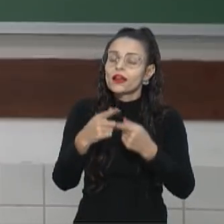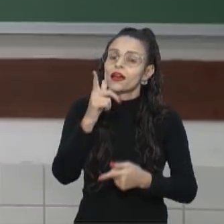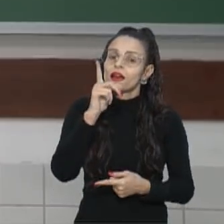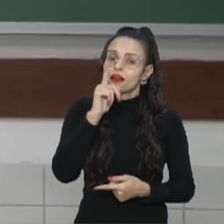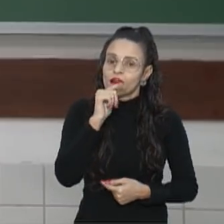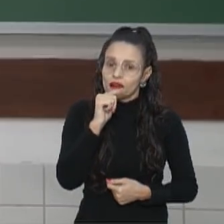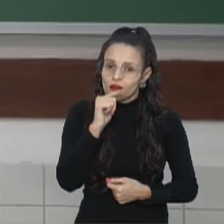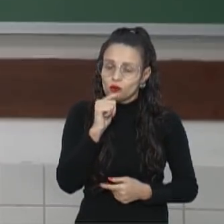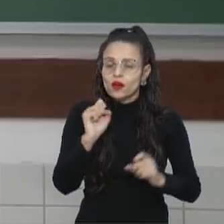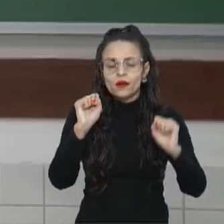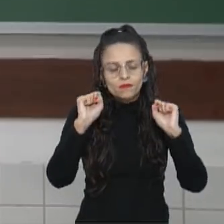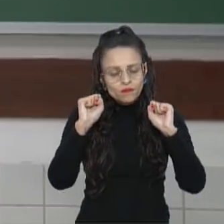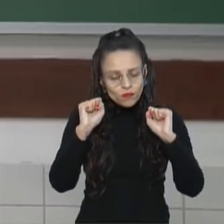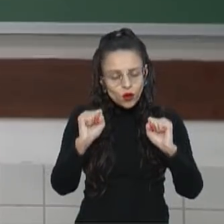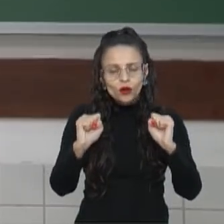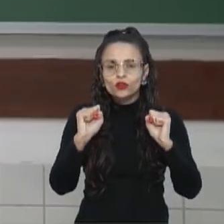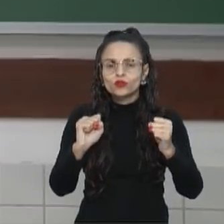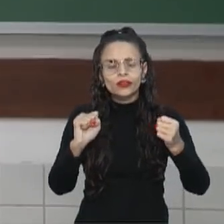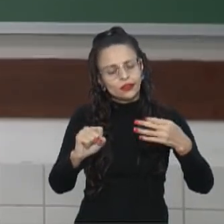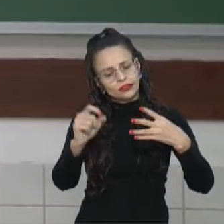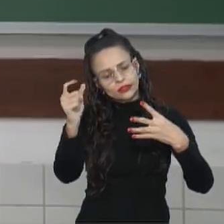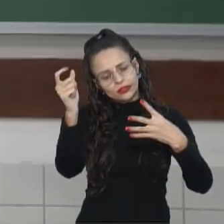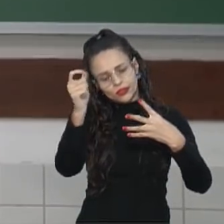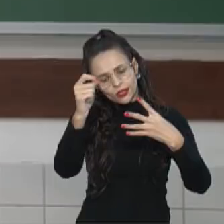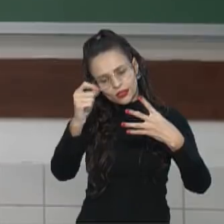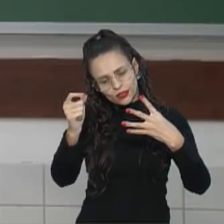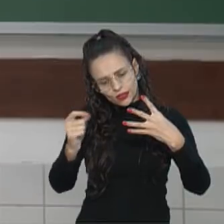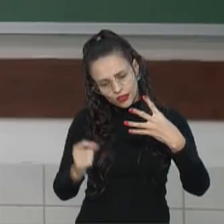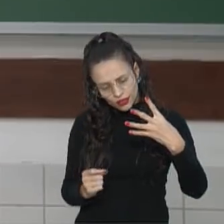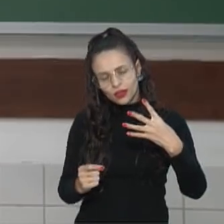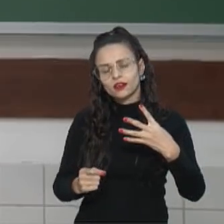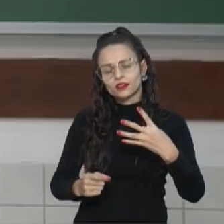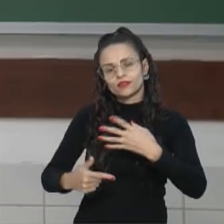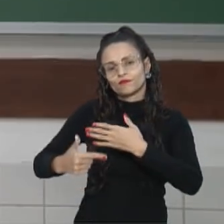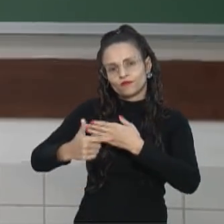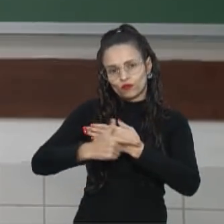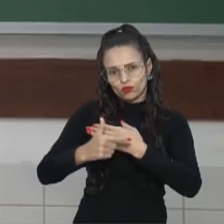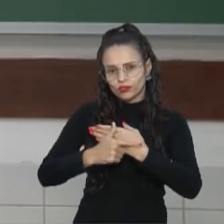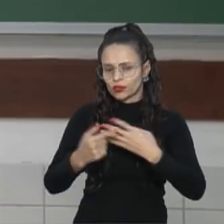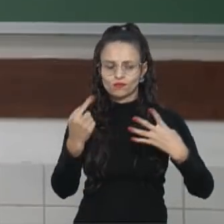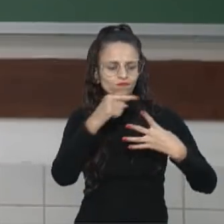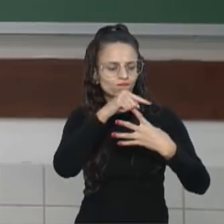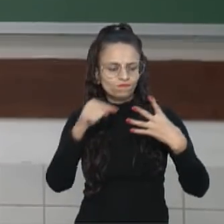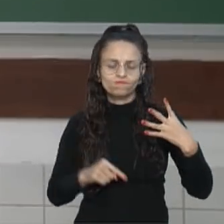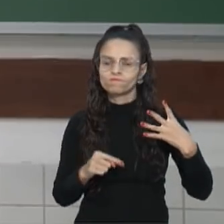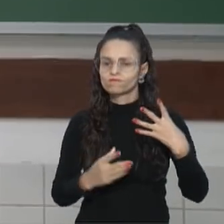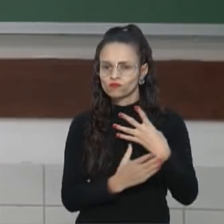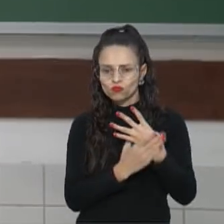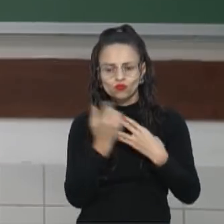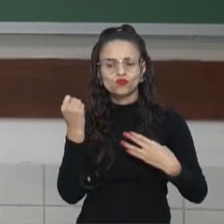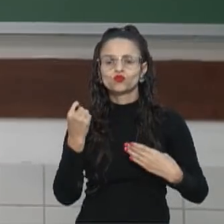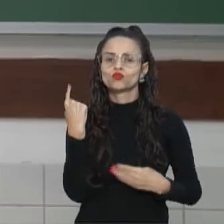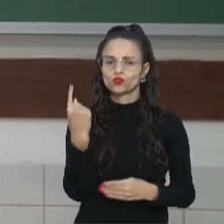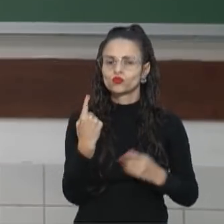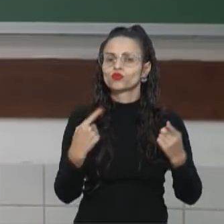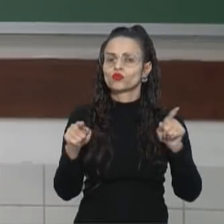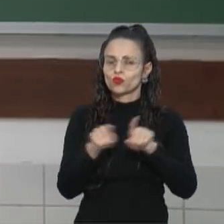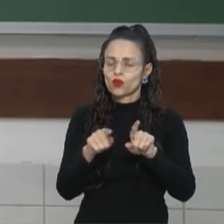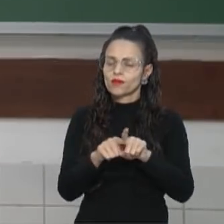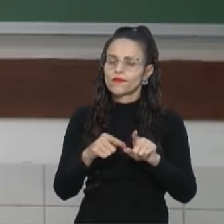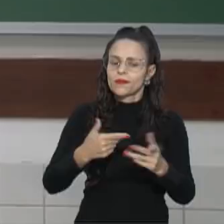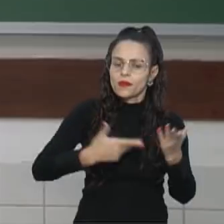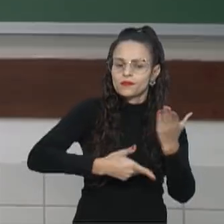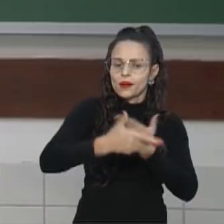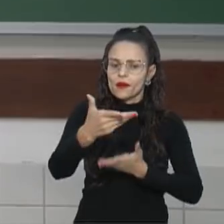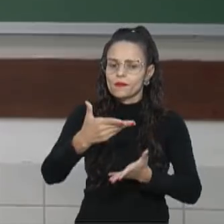água pode ser enxergada como todas as funções ao mesmo tempo. E ela consegue interagir com